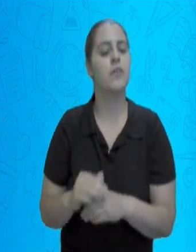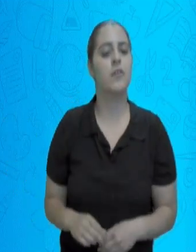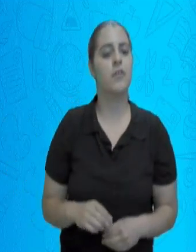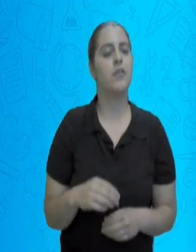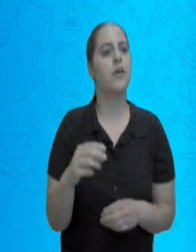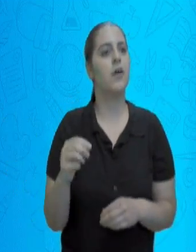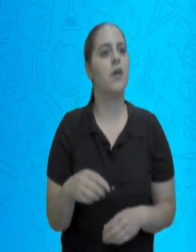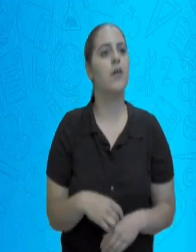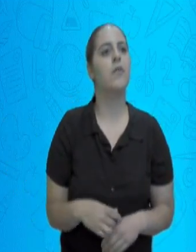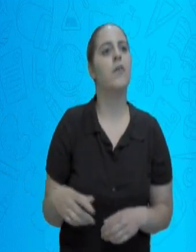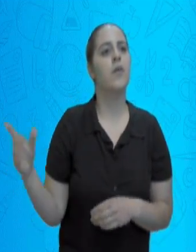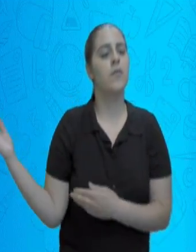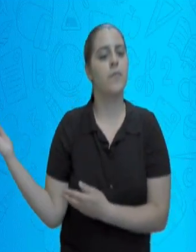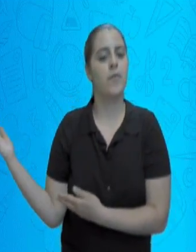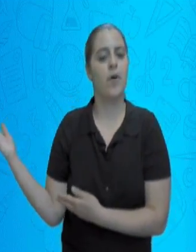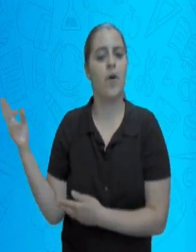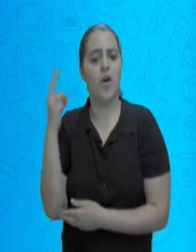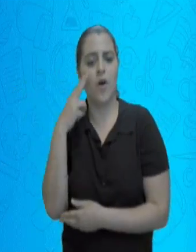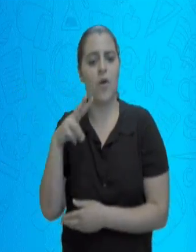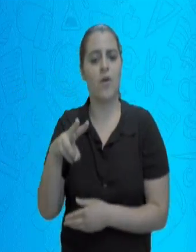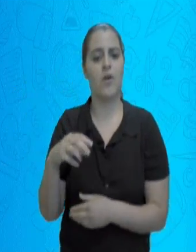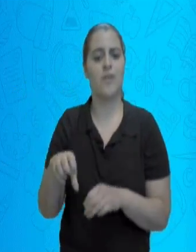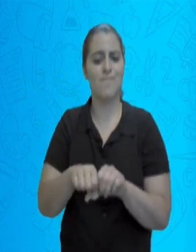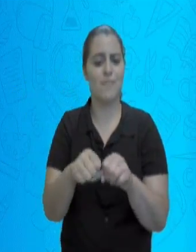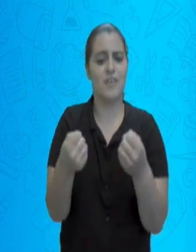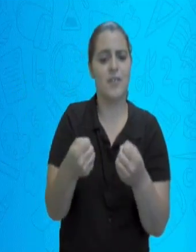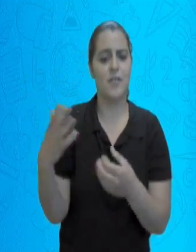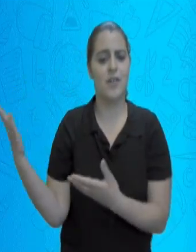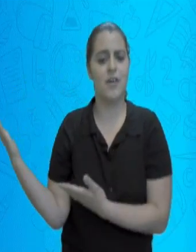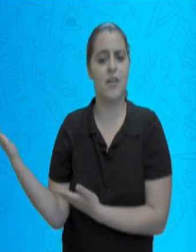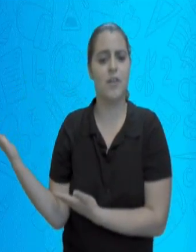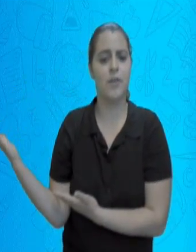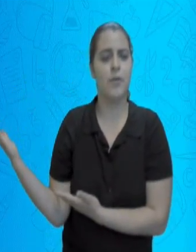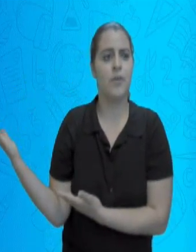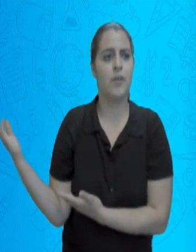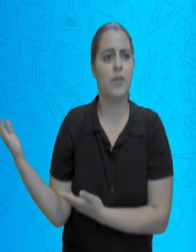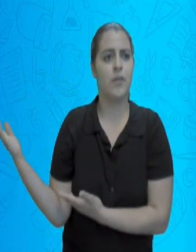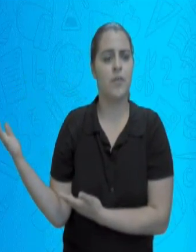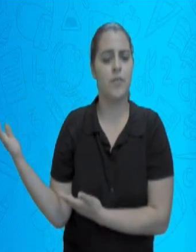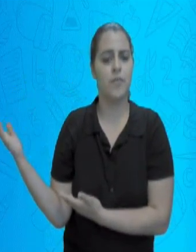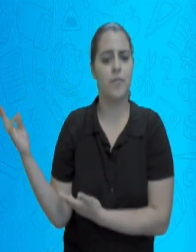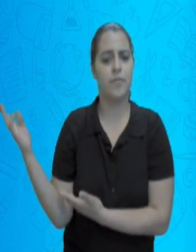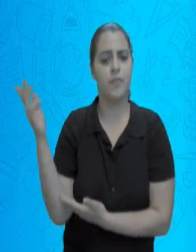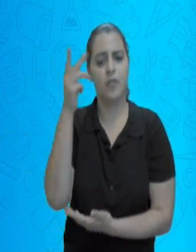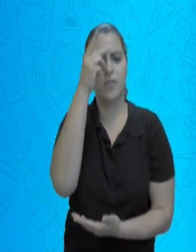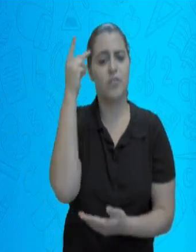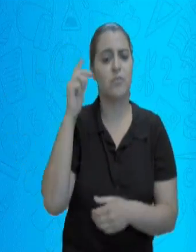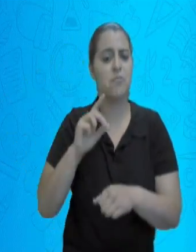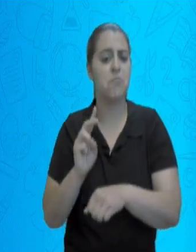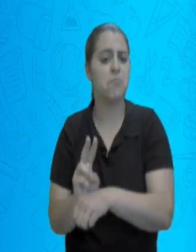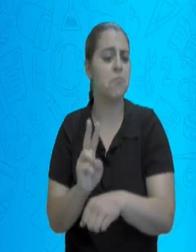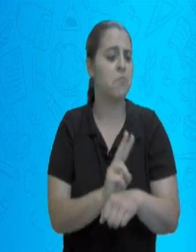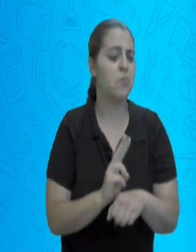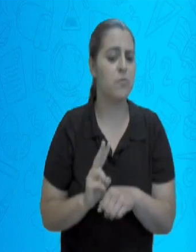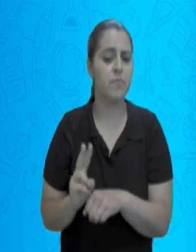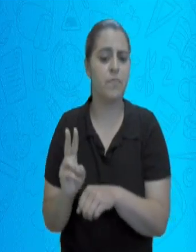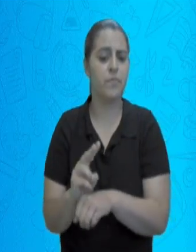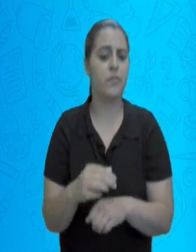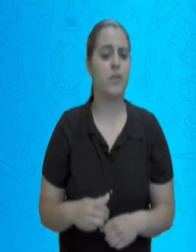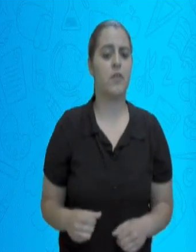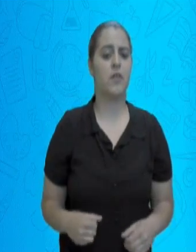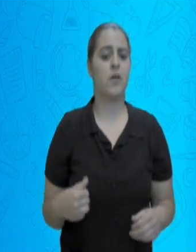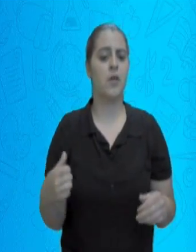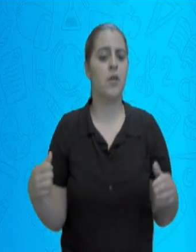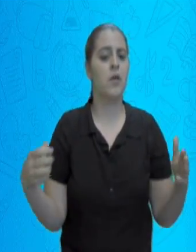olha lá, algumas lixeiras foram quebradas, foram danificadas. As pessoas não tiveram cuidado com essa parte que é um